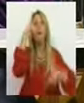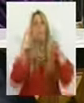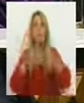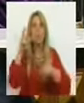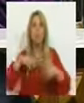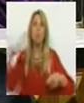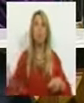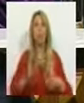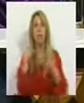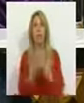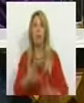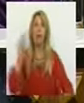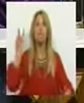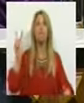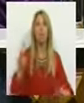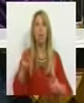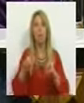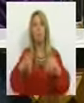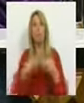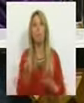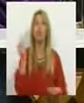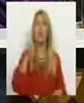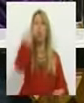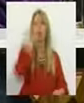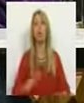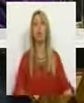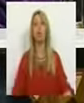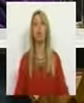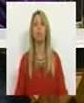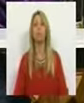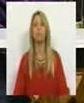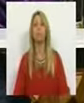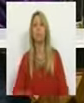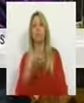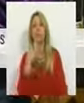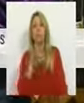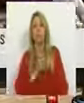a vitória aos partidos do anterior Governo. Obrigada, Sr. Deputado. Senhor Deputado.